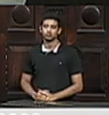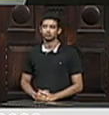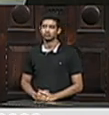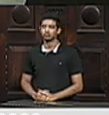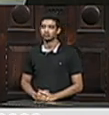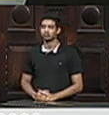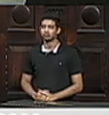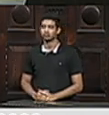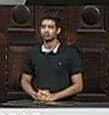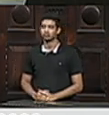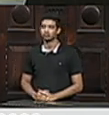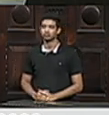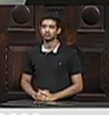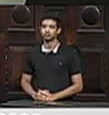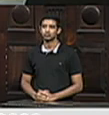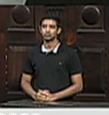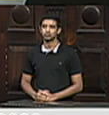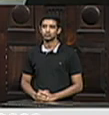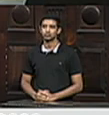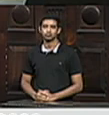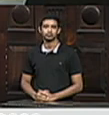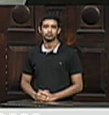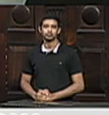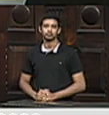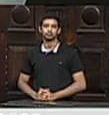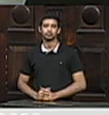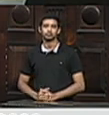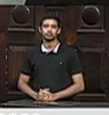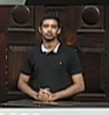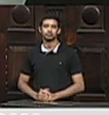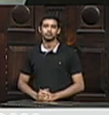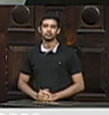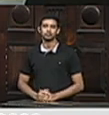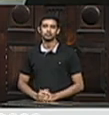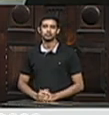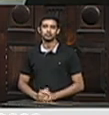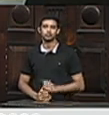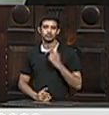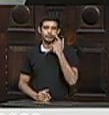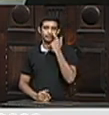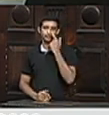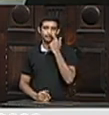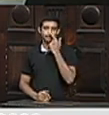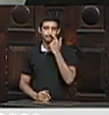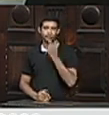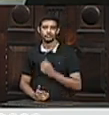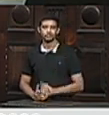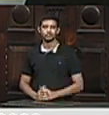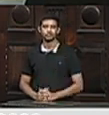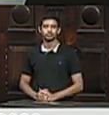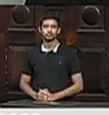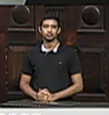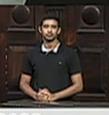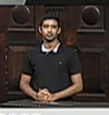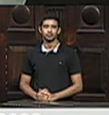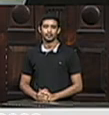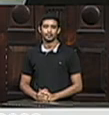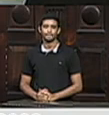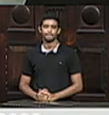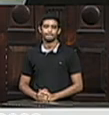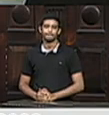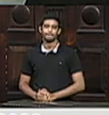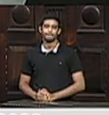que não tinham mais a pagar o Estado ia ficar numa situação ainda mais difícil e complexa do que está.